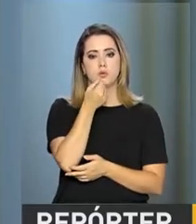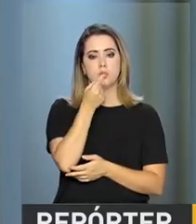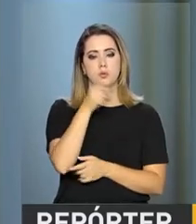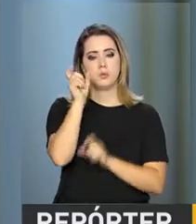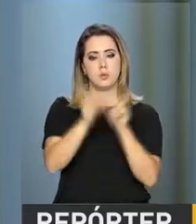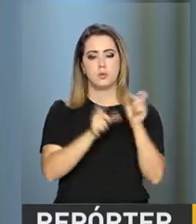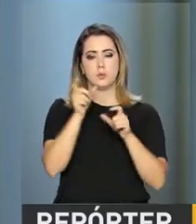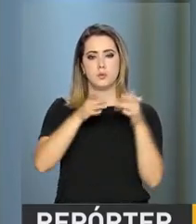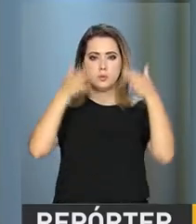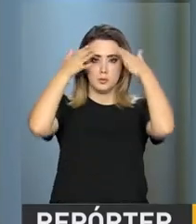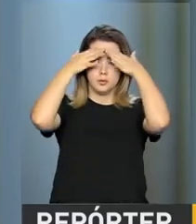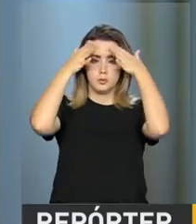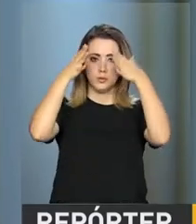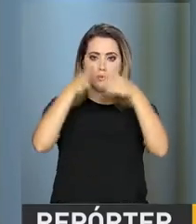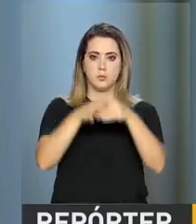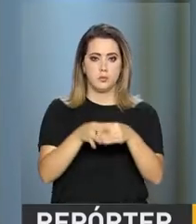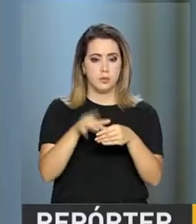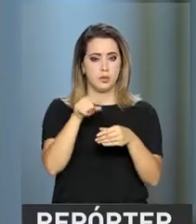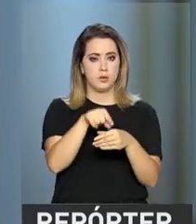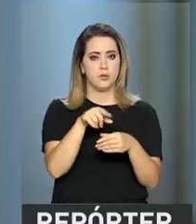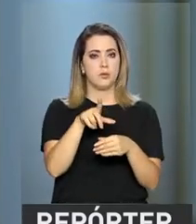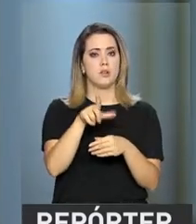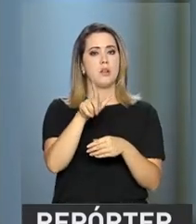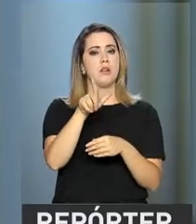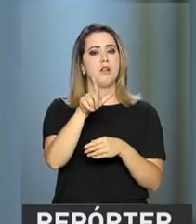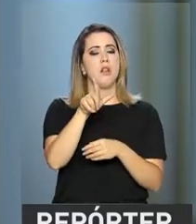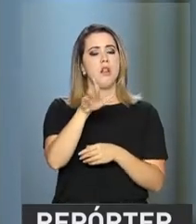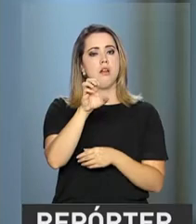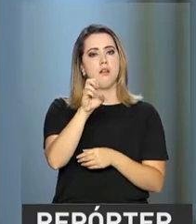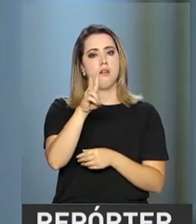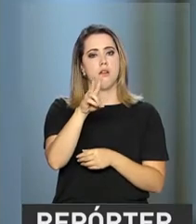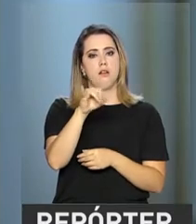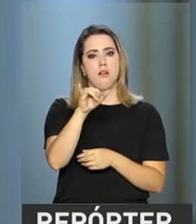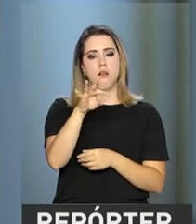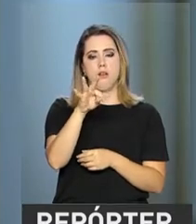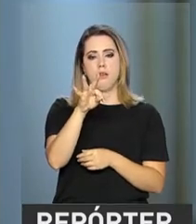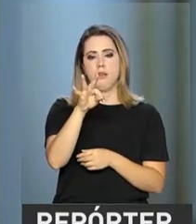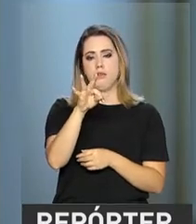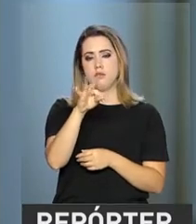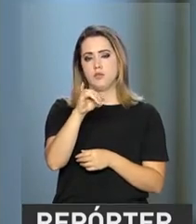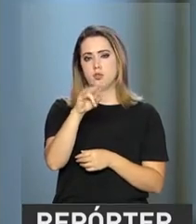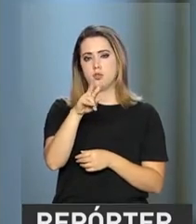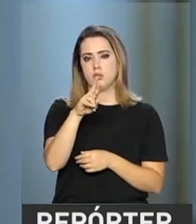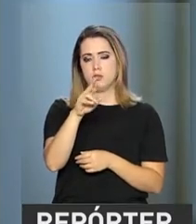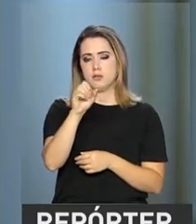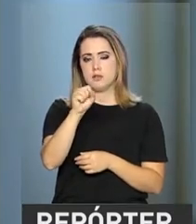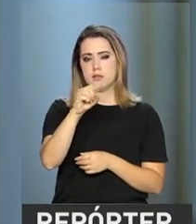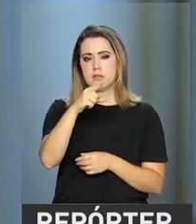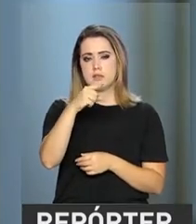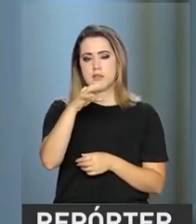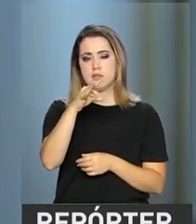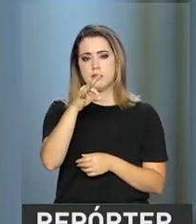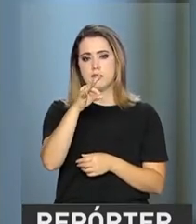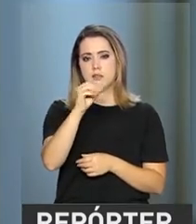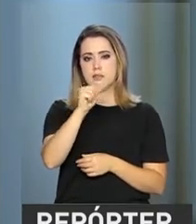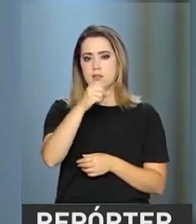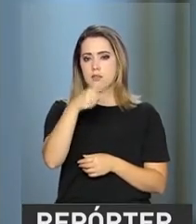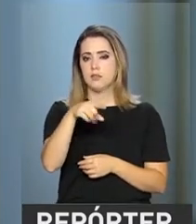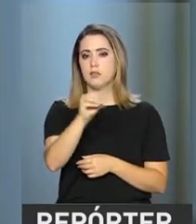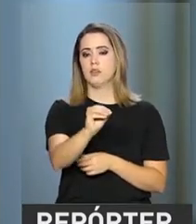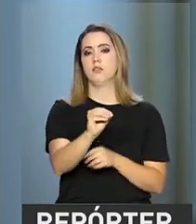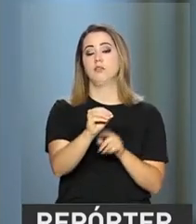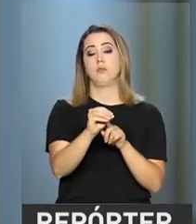com microcefalia é um leve tirar a sertã o remédio começa a ser distribuído em até 60